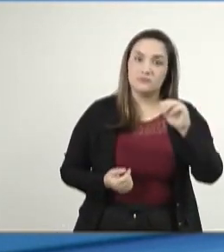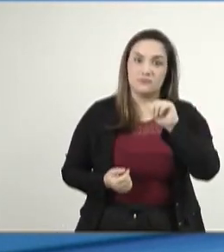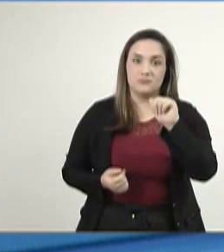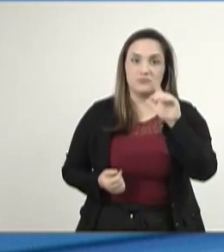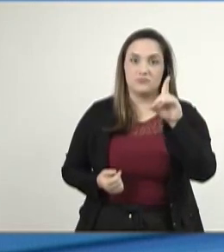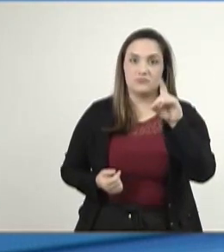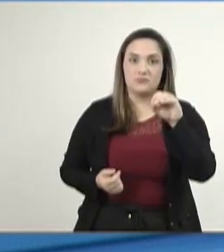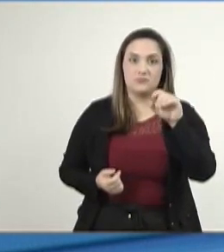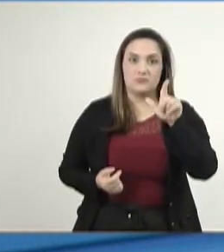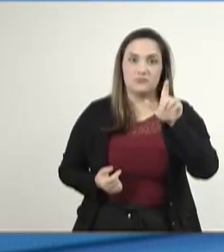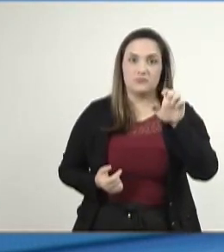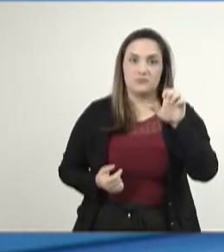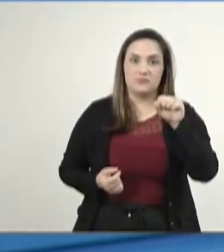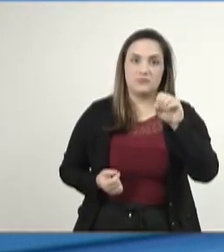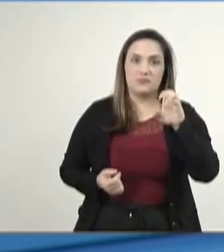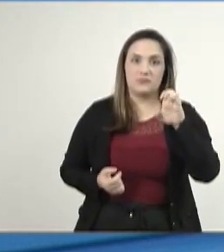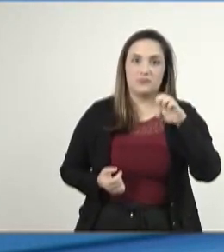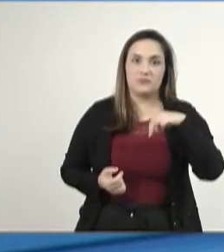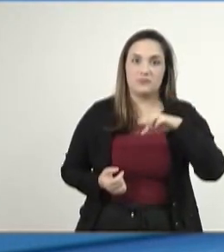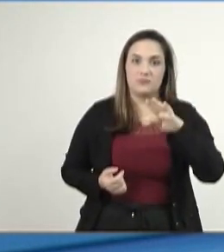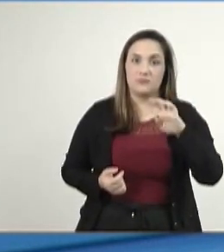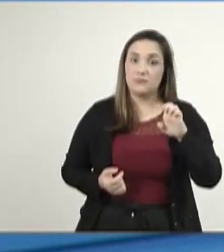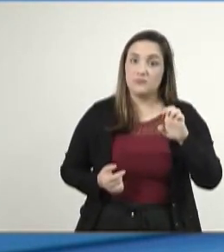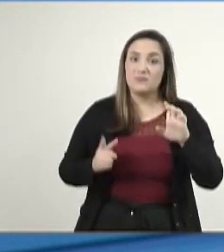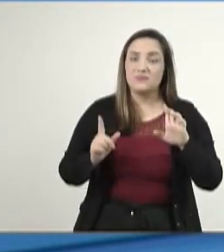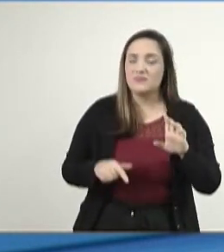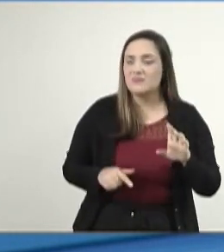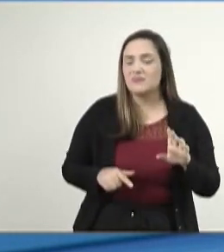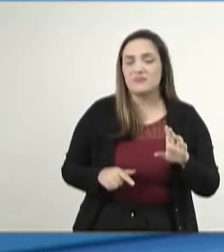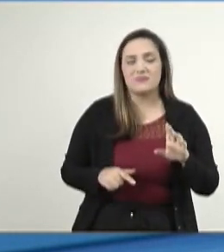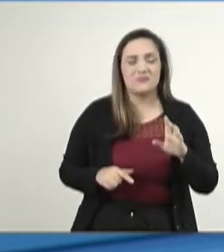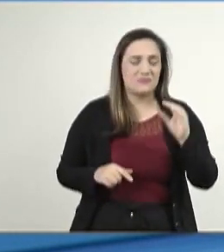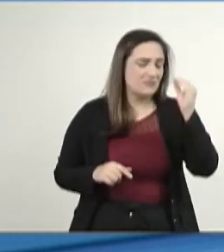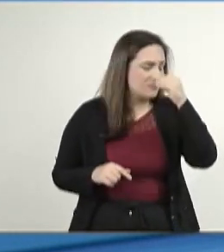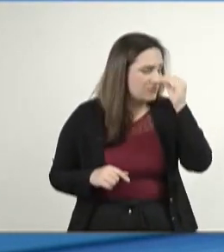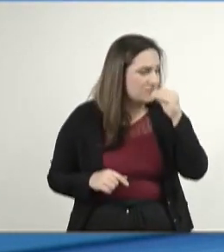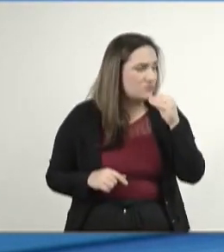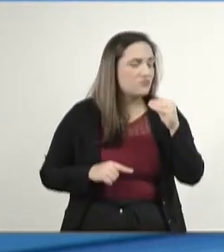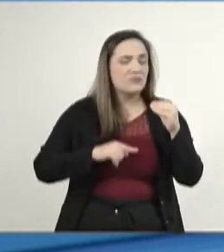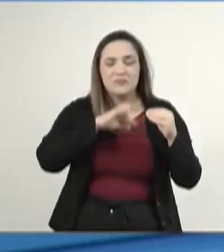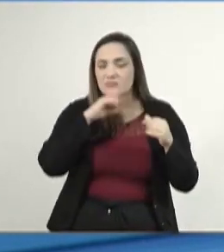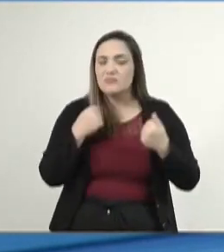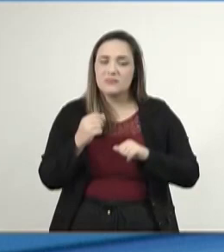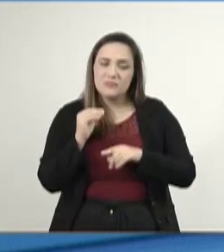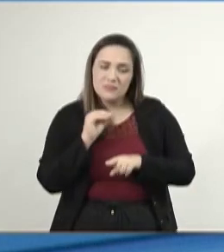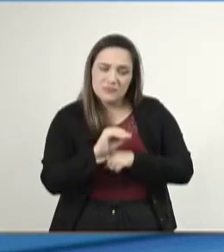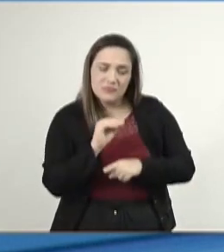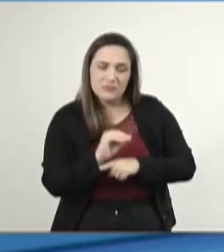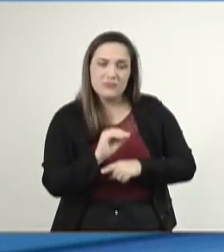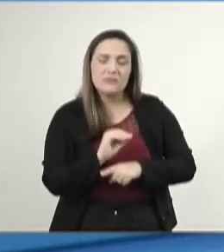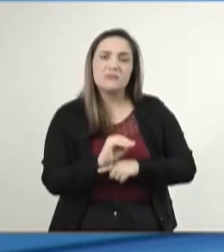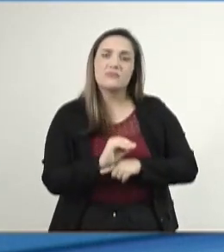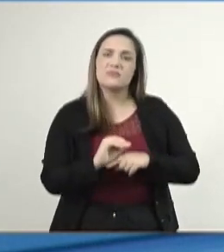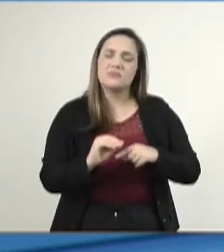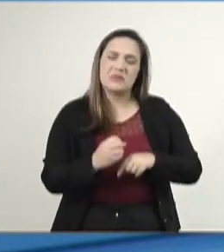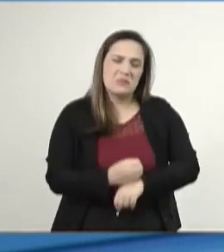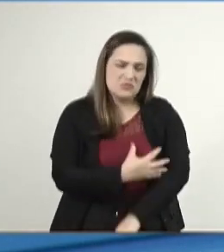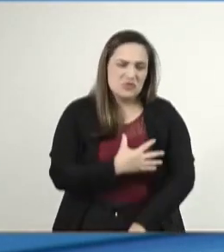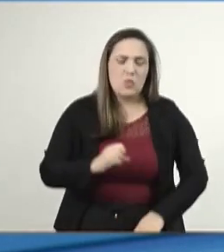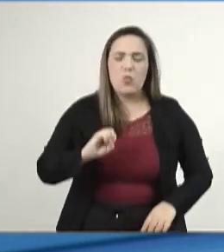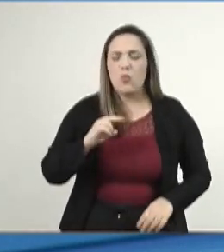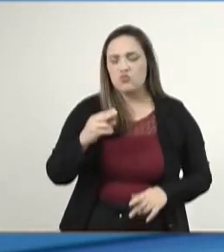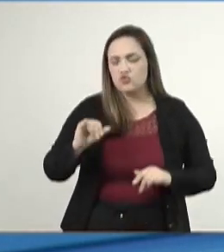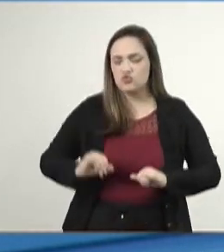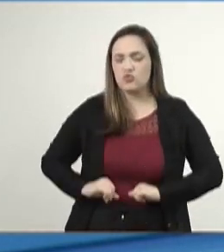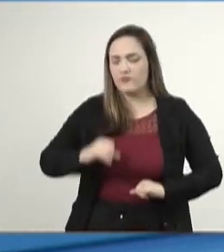que se encontrarem em situações de vulnerabilidade emocional ou tenham sofrido de alguma forma violência